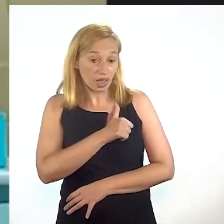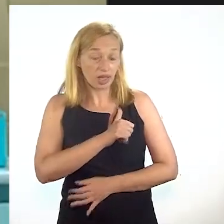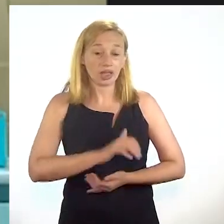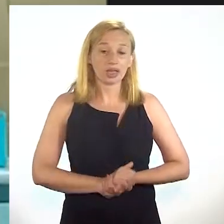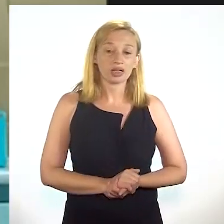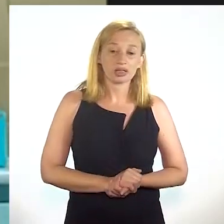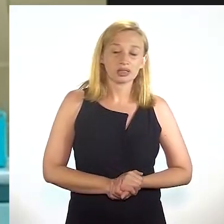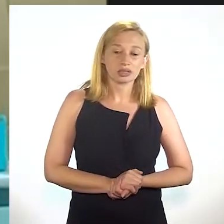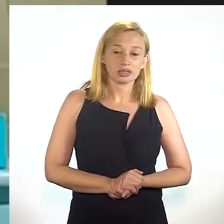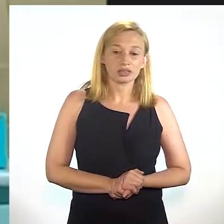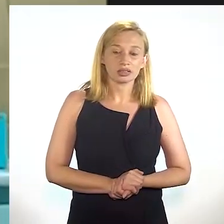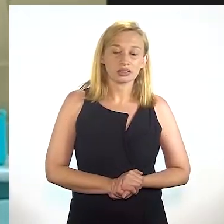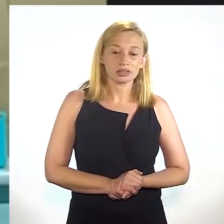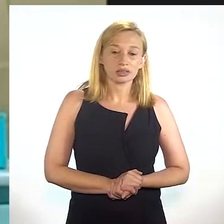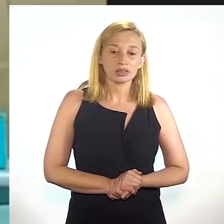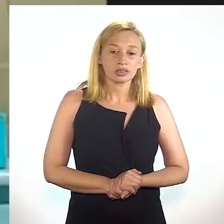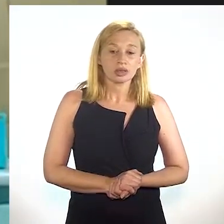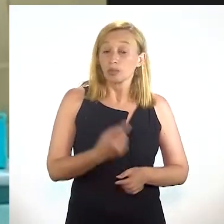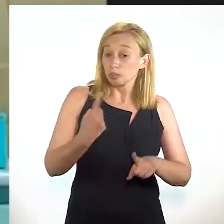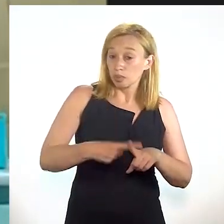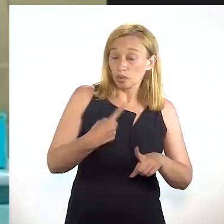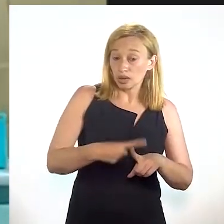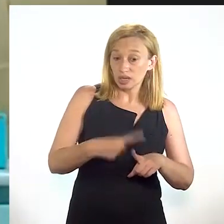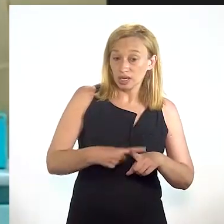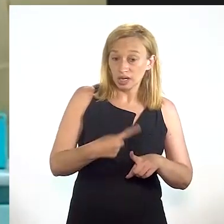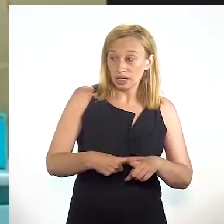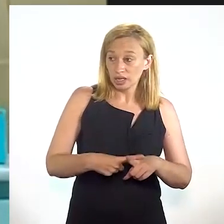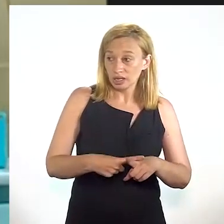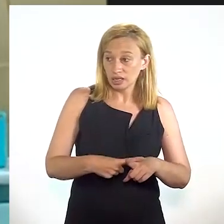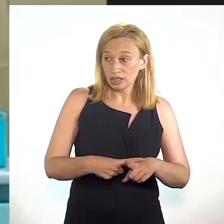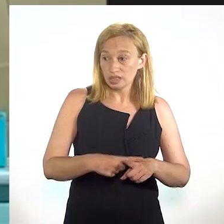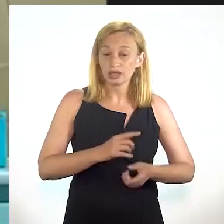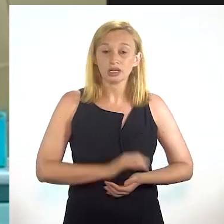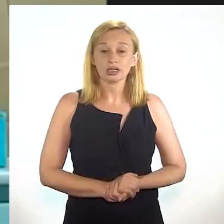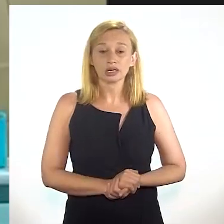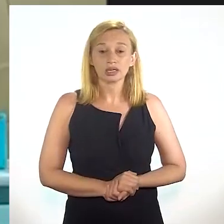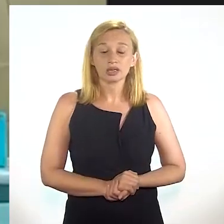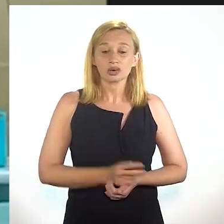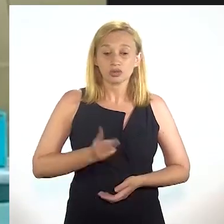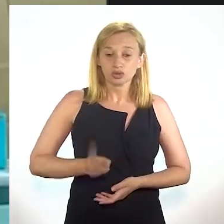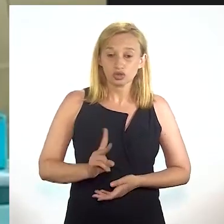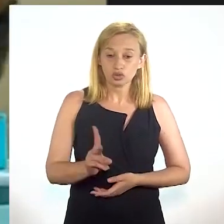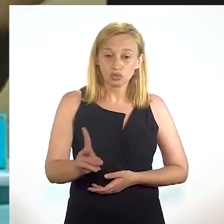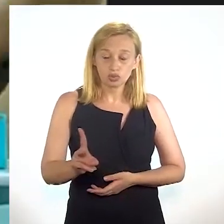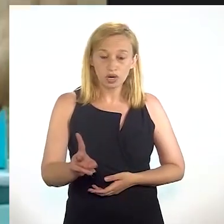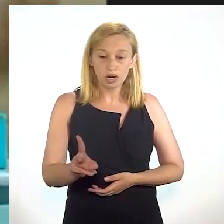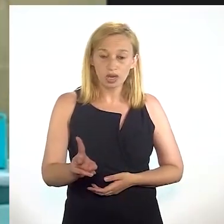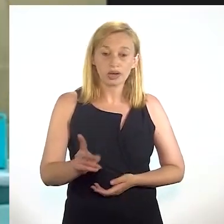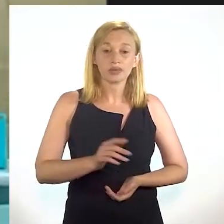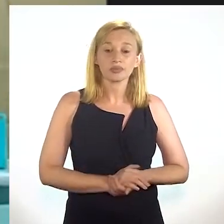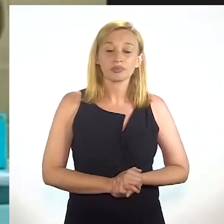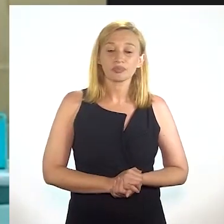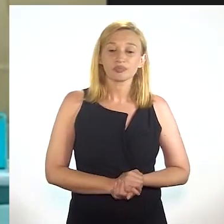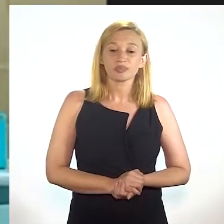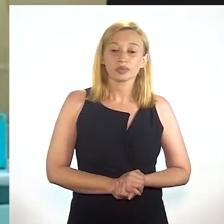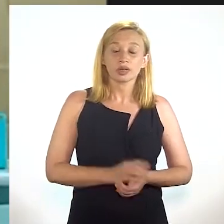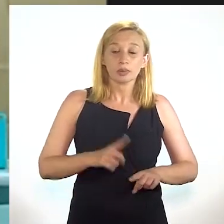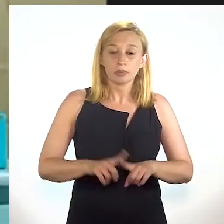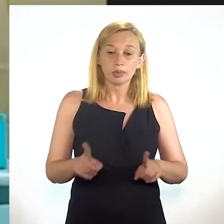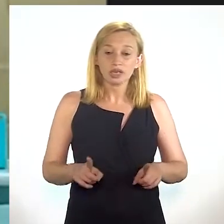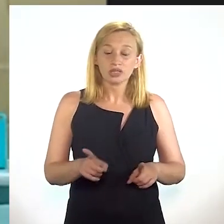tenho certeza. E a mulher, ela tem um papel fundamental dentro de casa, porque apesar do meu esposo estar